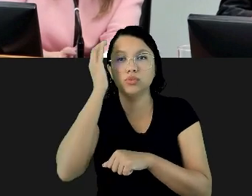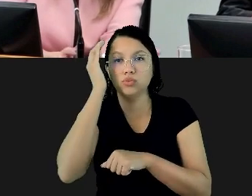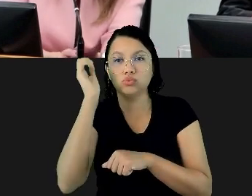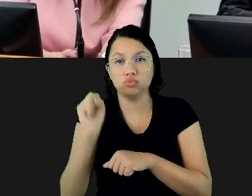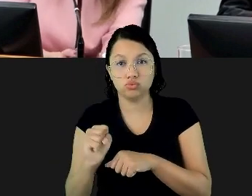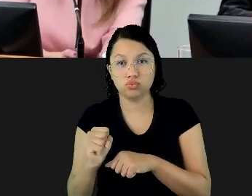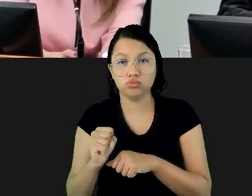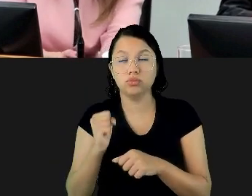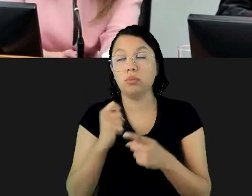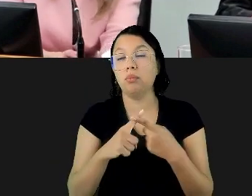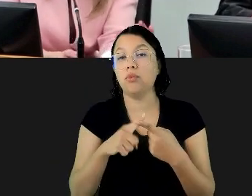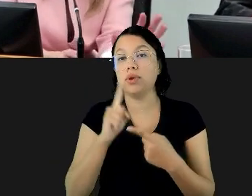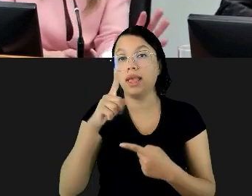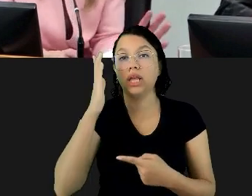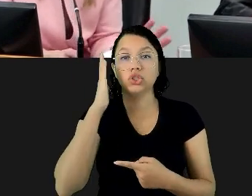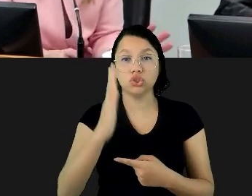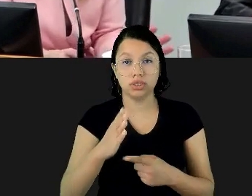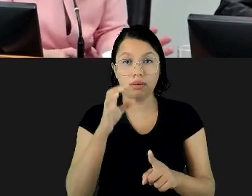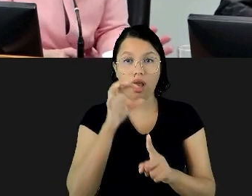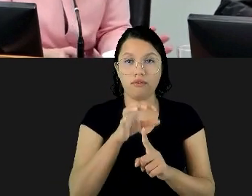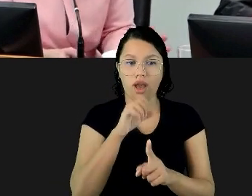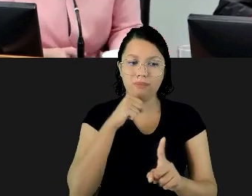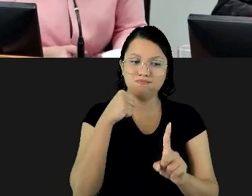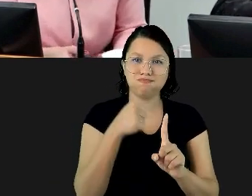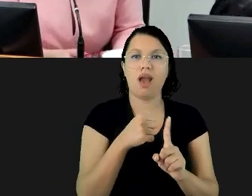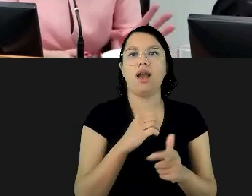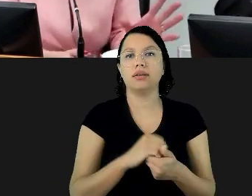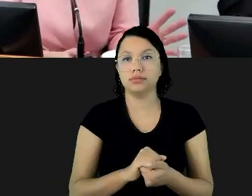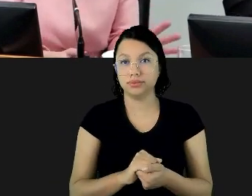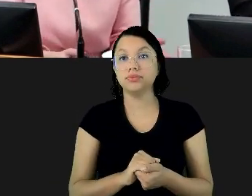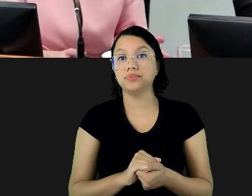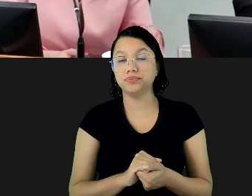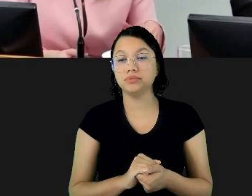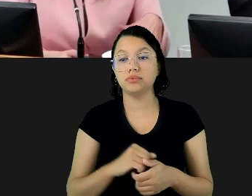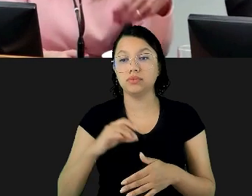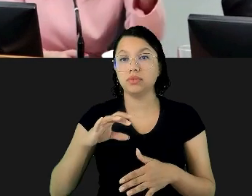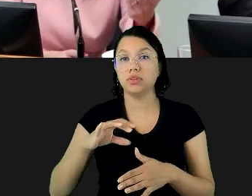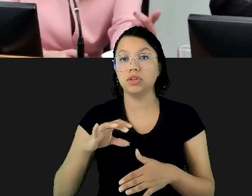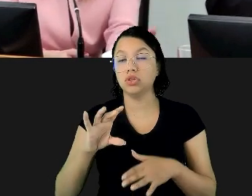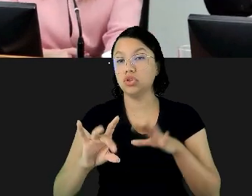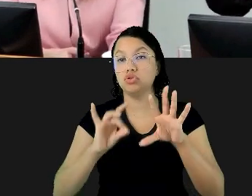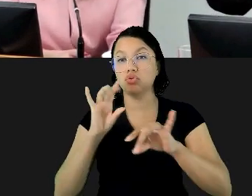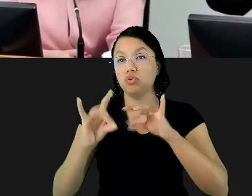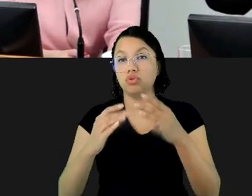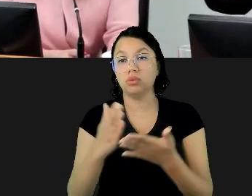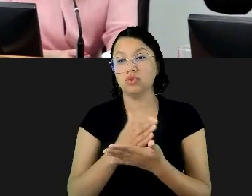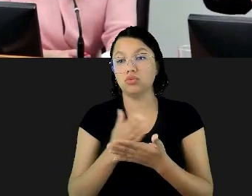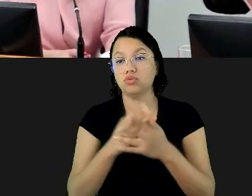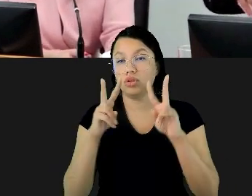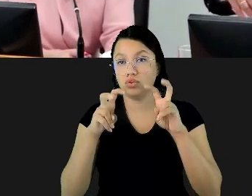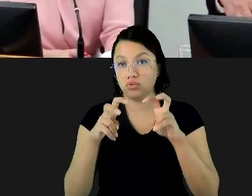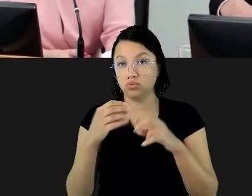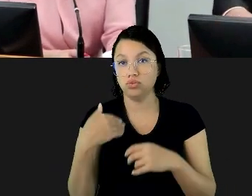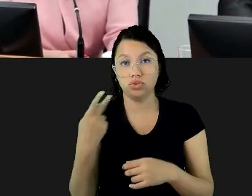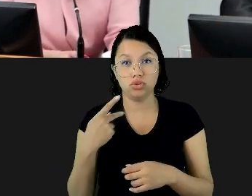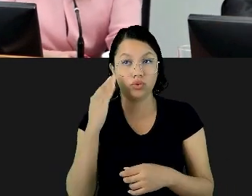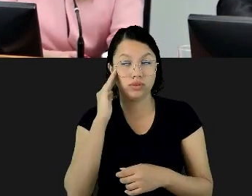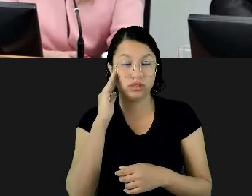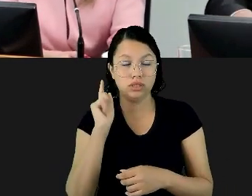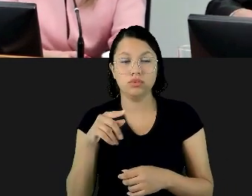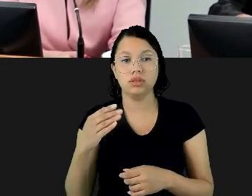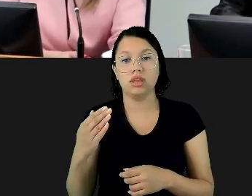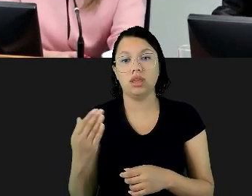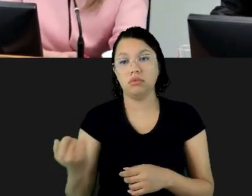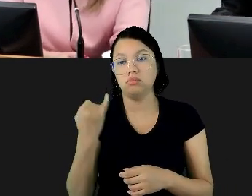afetado e impactado, e elegemos algumas pautas que entendemos prioritárias e que tocam muito na Justiça